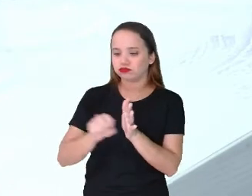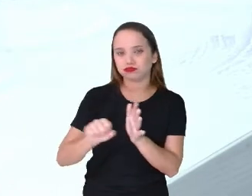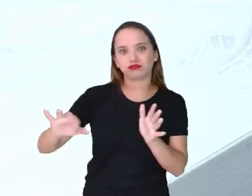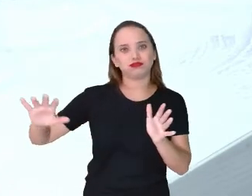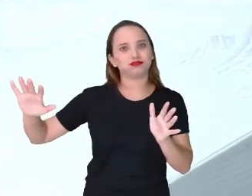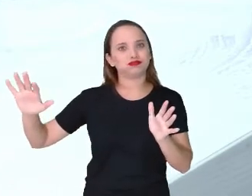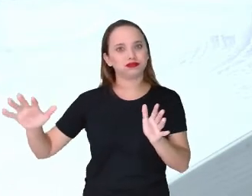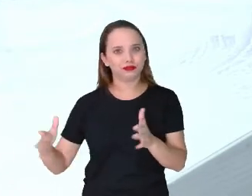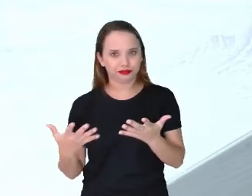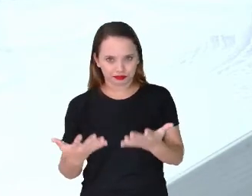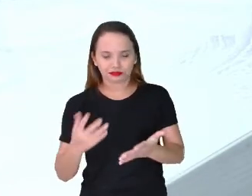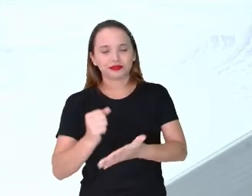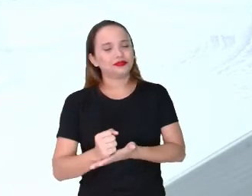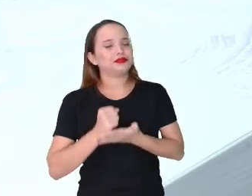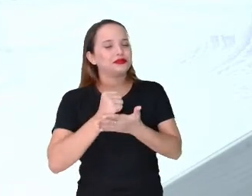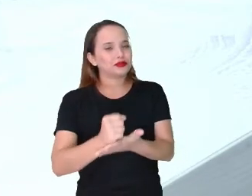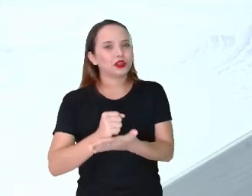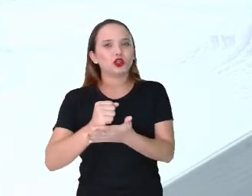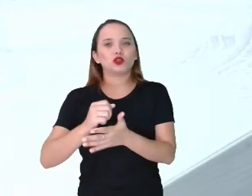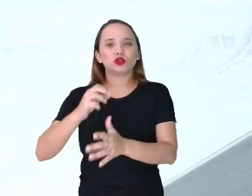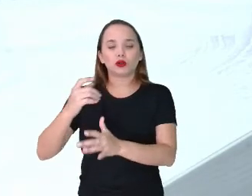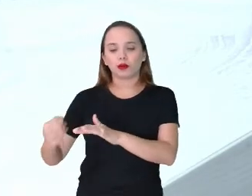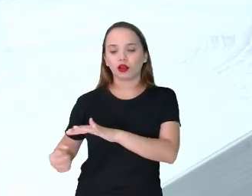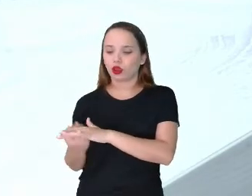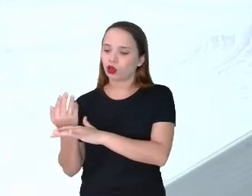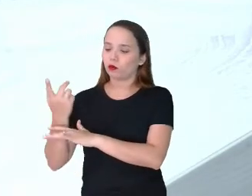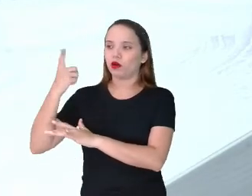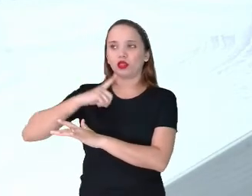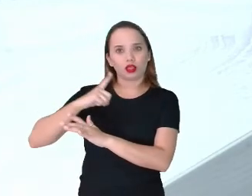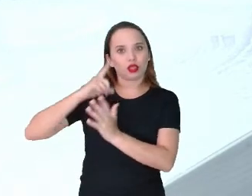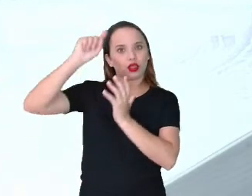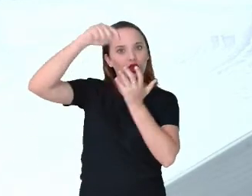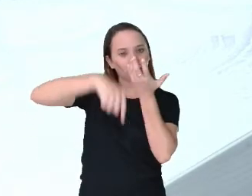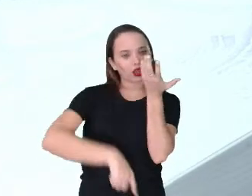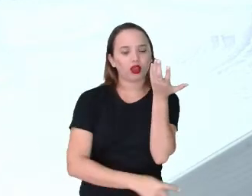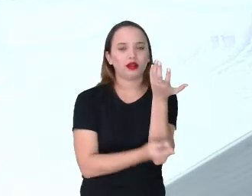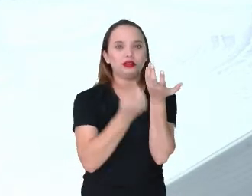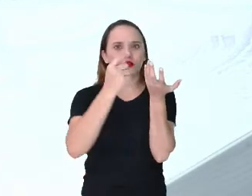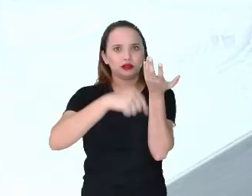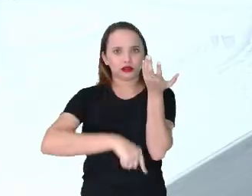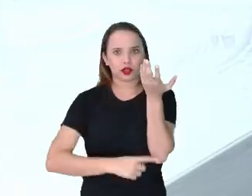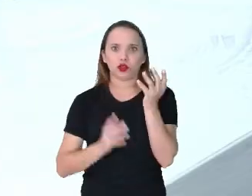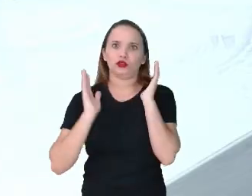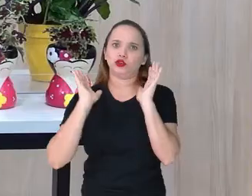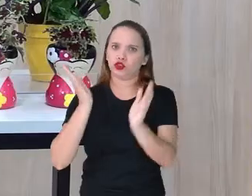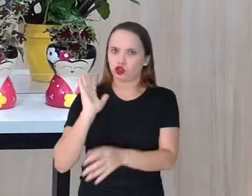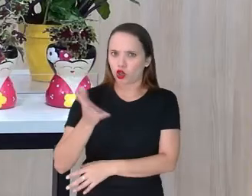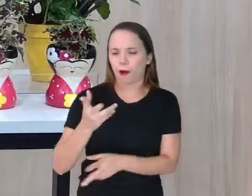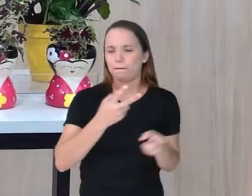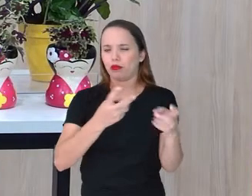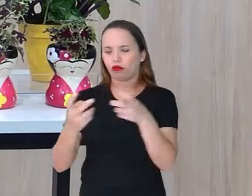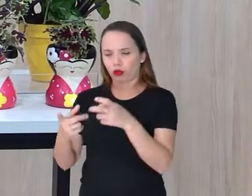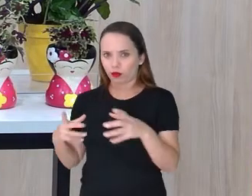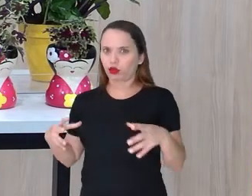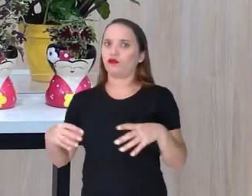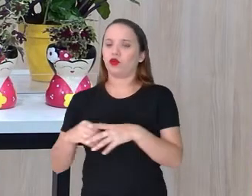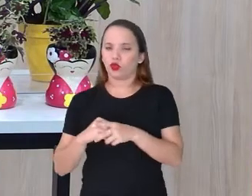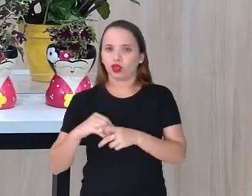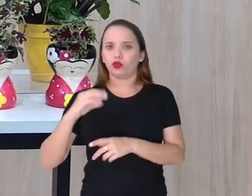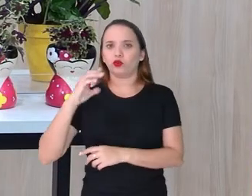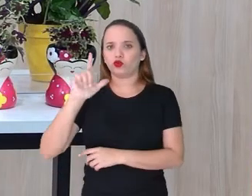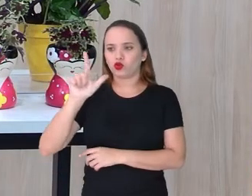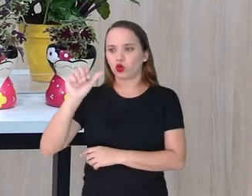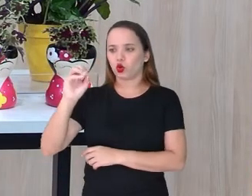e ajuda muito para que a planta realize a fotossíntese. A gente já viu que eles ficam armazenados nos